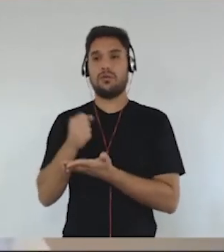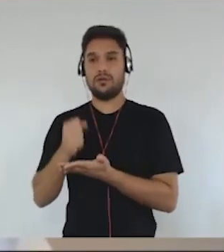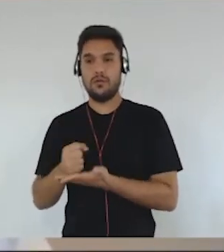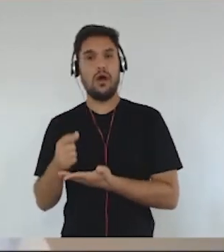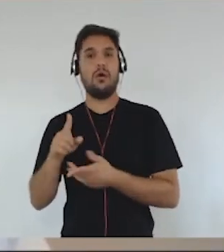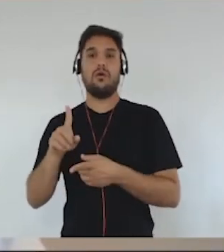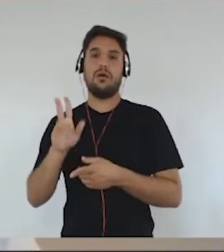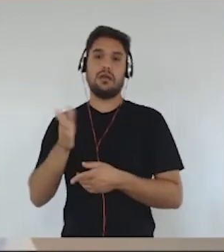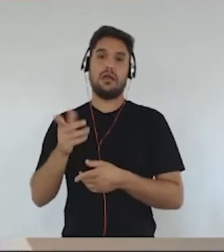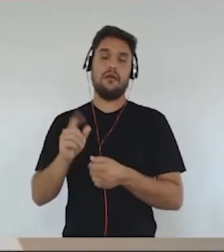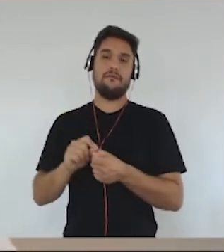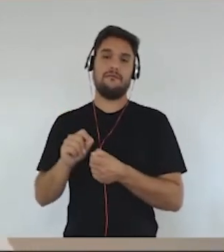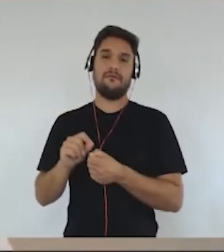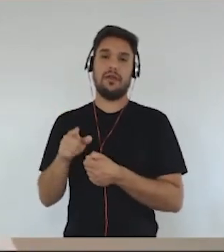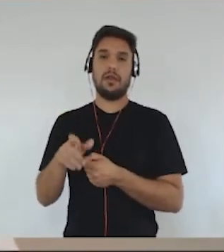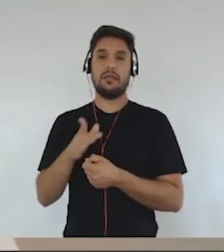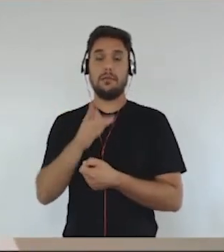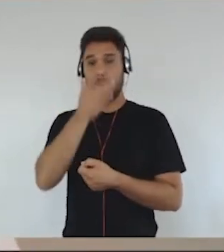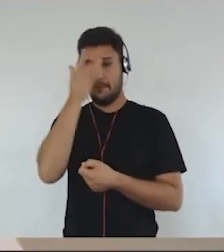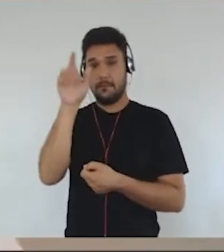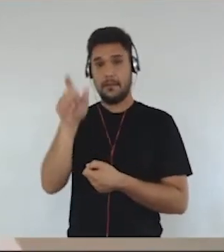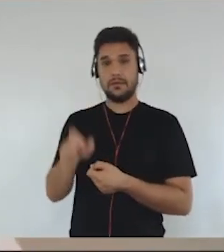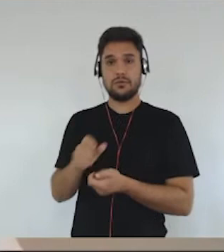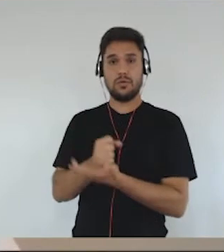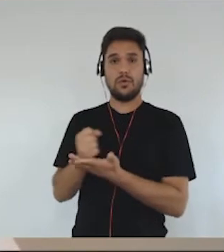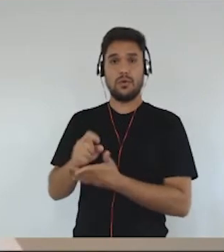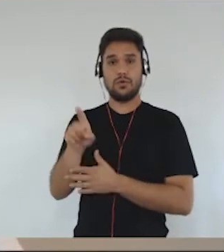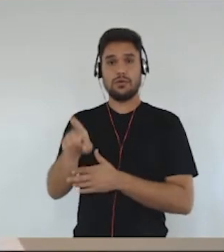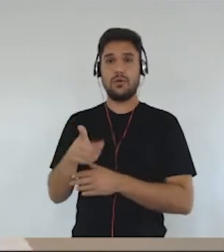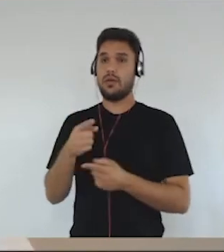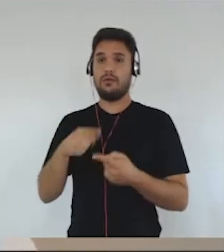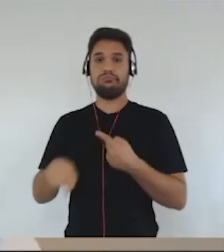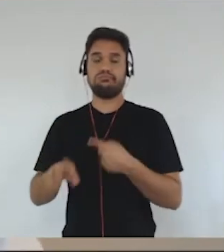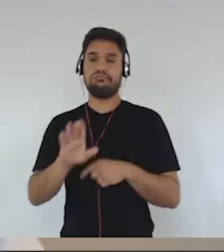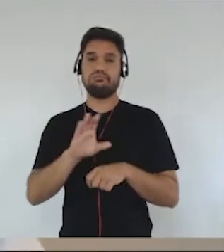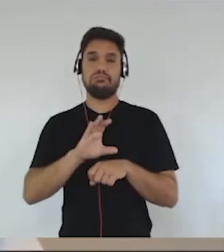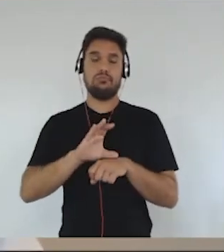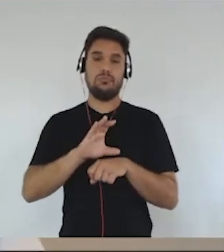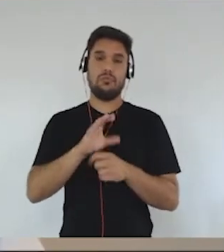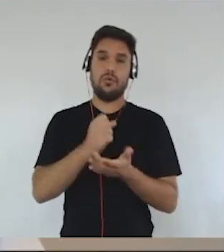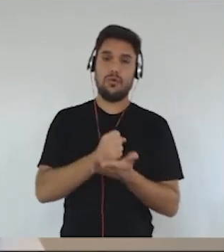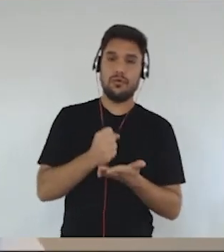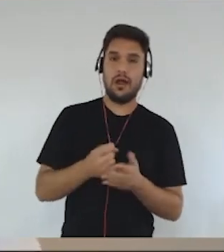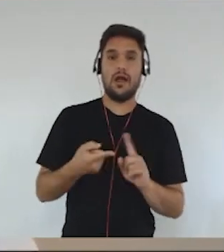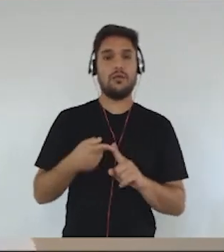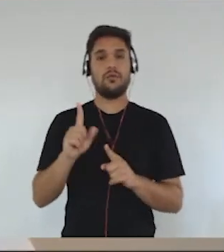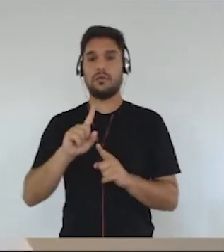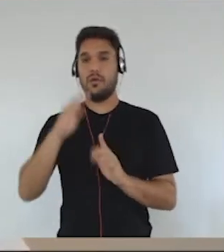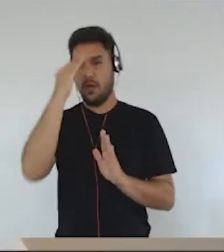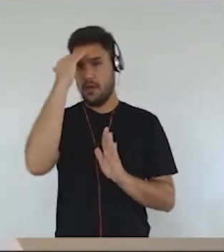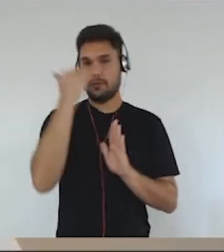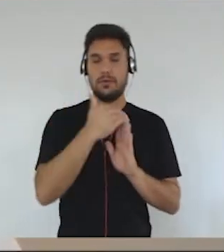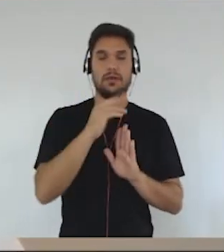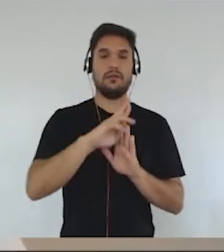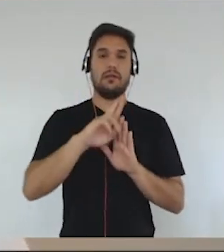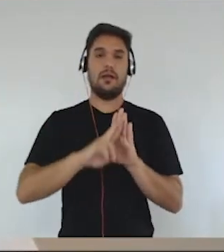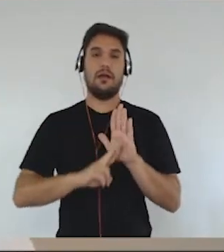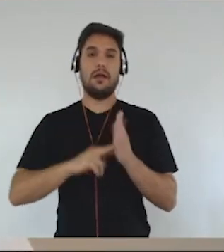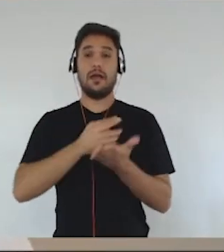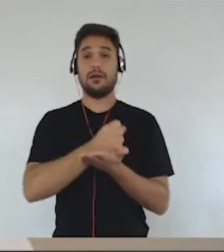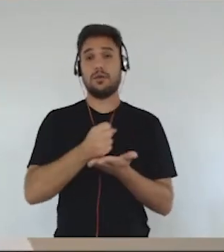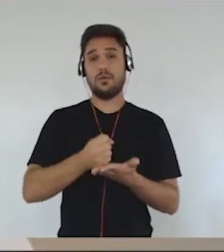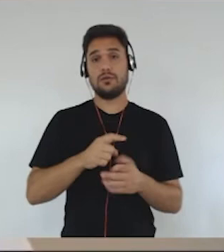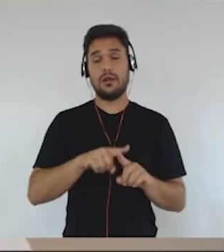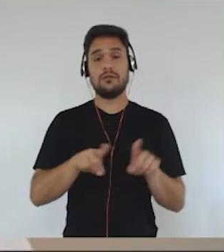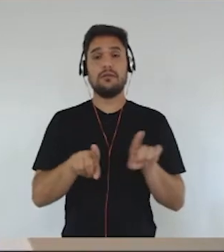são aplicáveis àqueles contratados que violam as obrigações do contrato ou que mal cumprem as obrigações do contrato. E